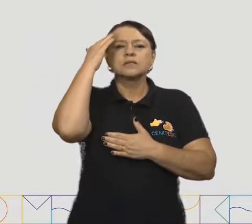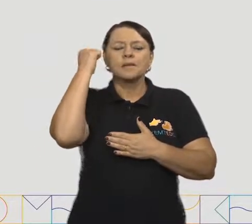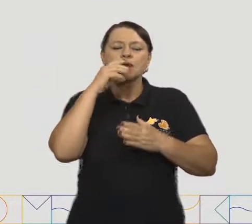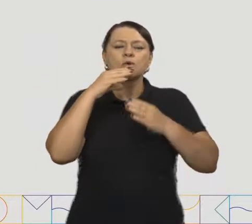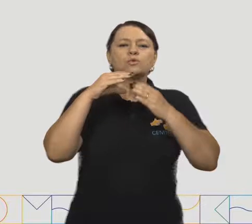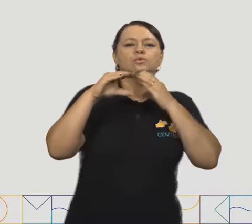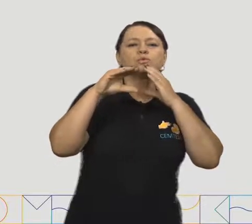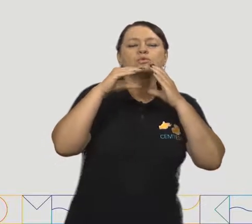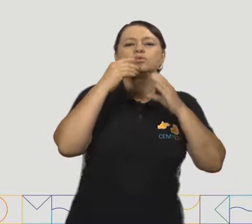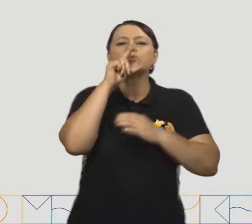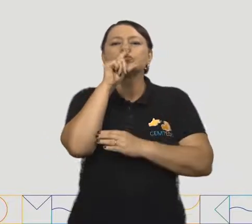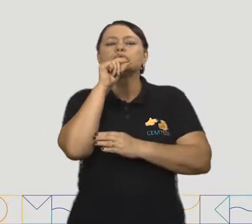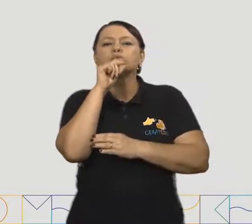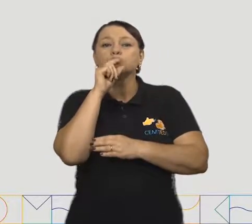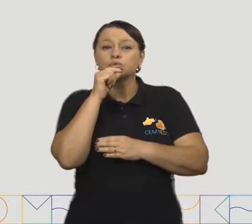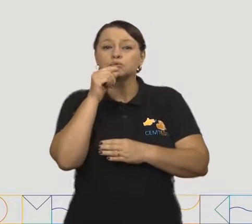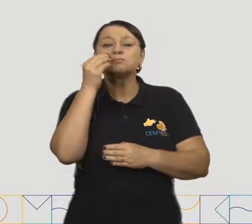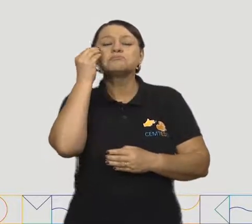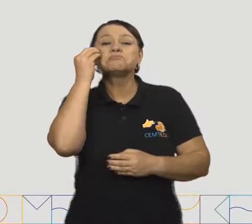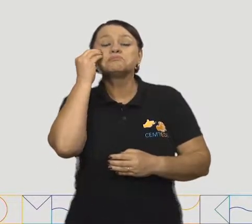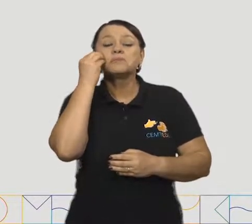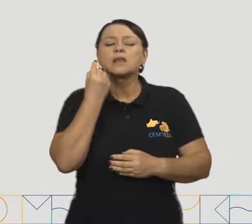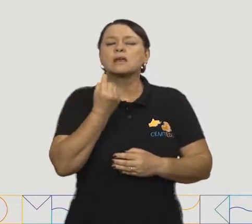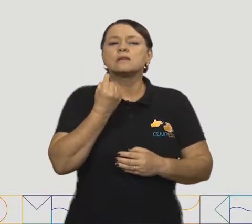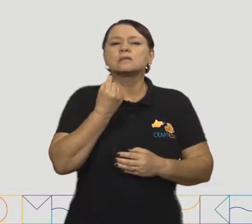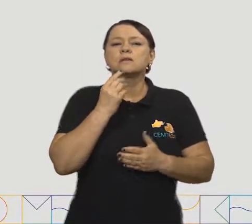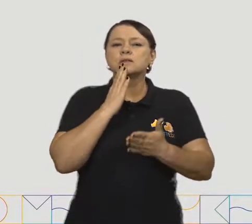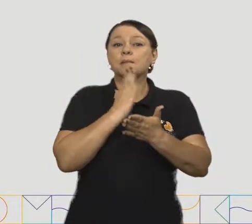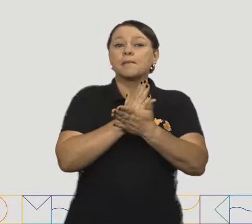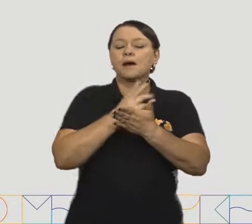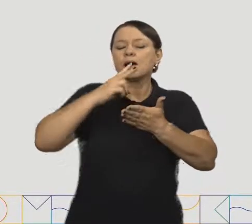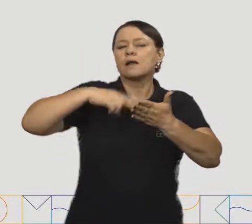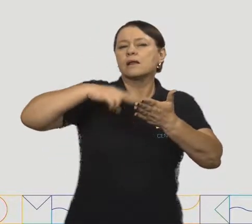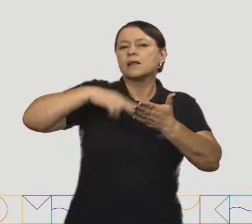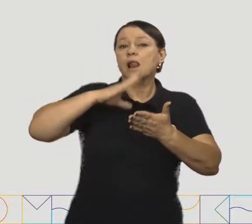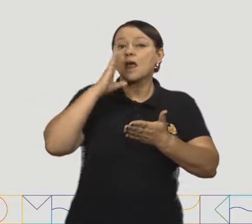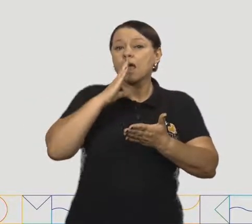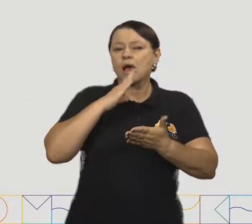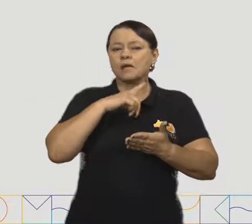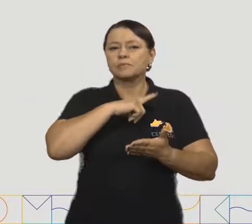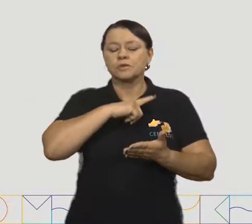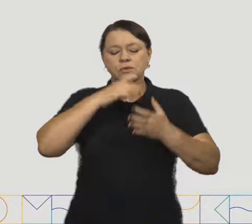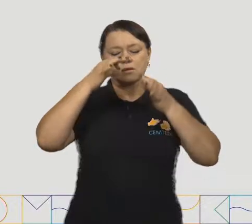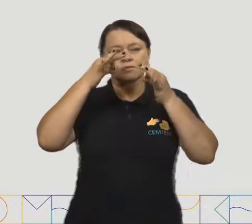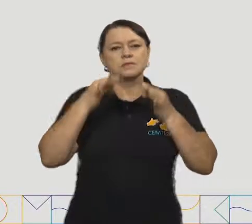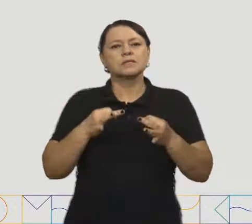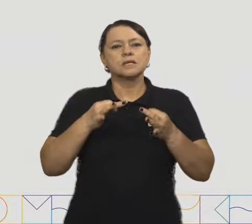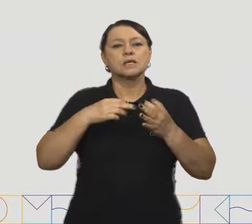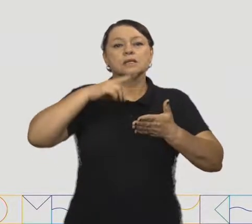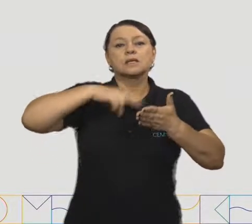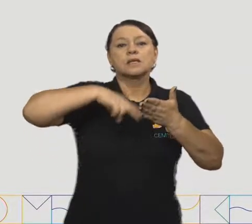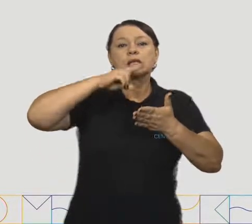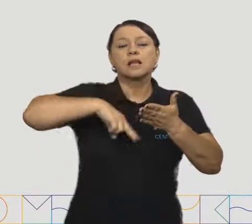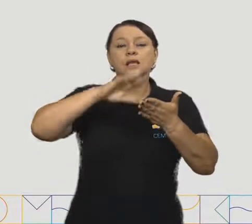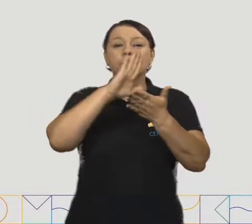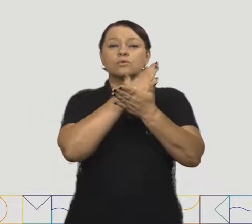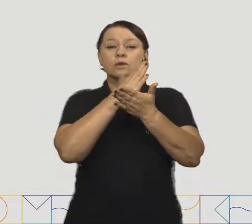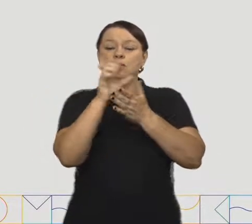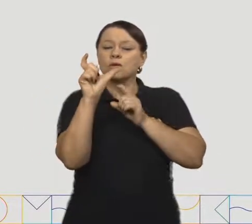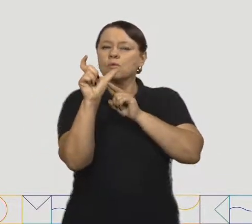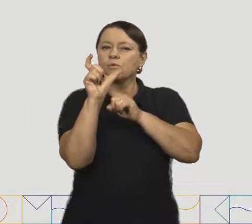vocês. Leia em voz alta o seguinte trava-língua. Você sabia que a sábia sabia que